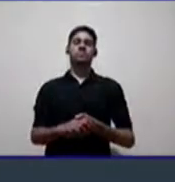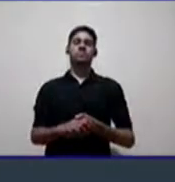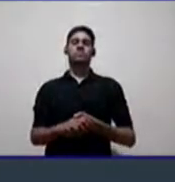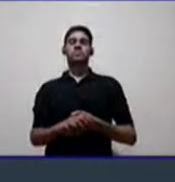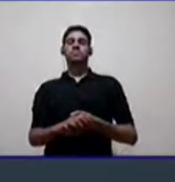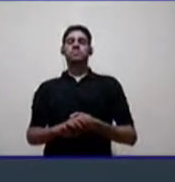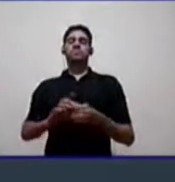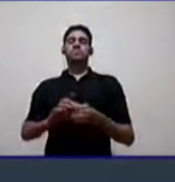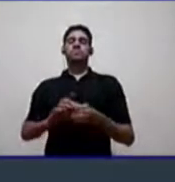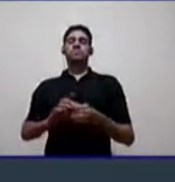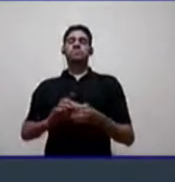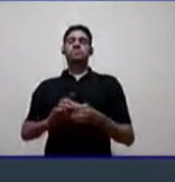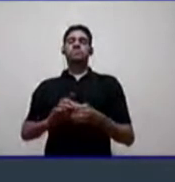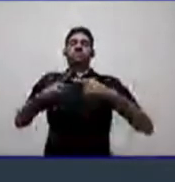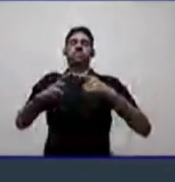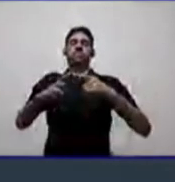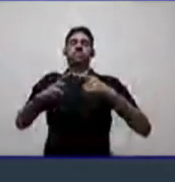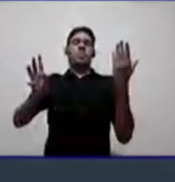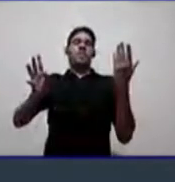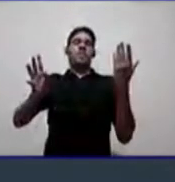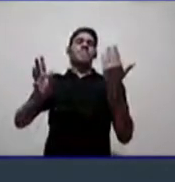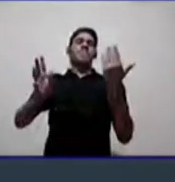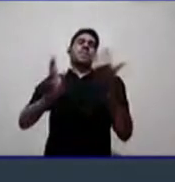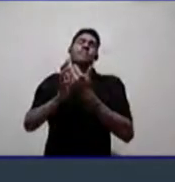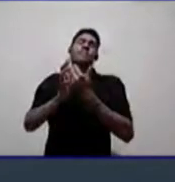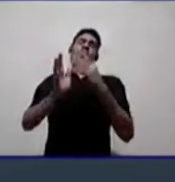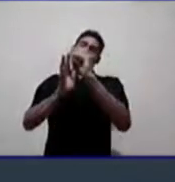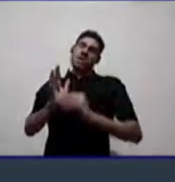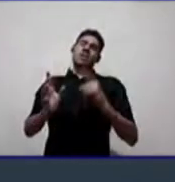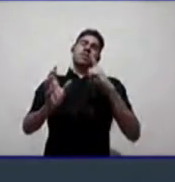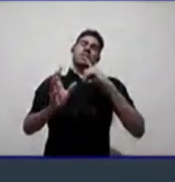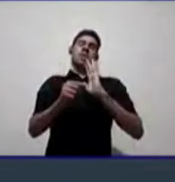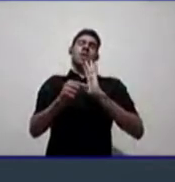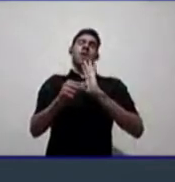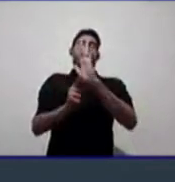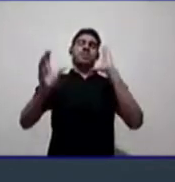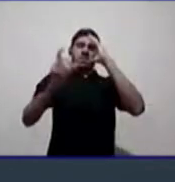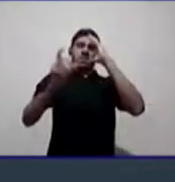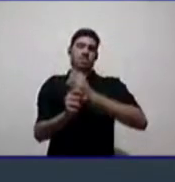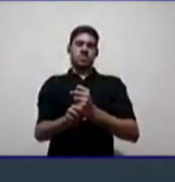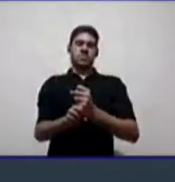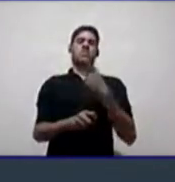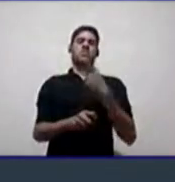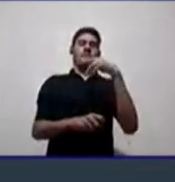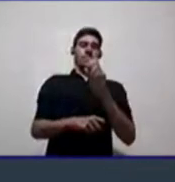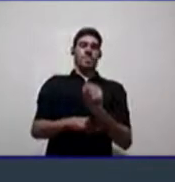Conforme consta dos autos, a apresentação das contas do PROS se deu em